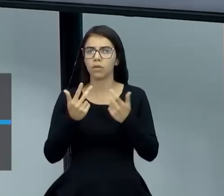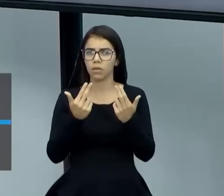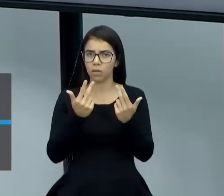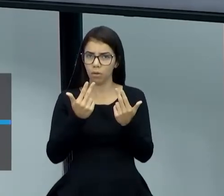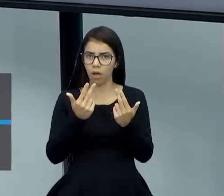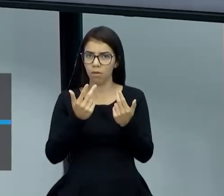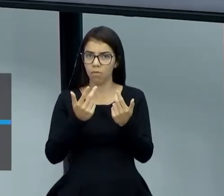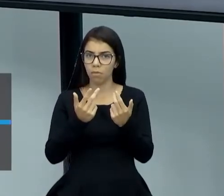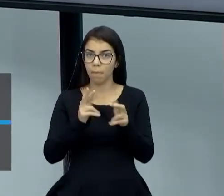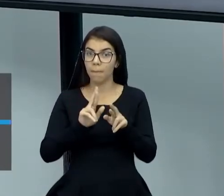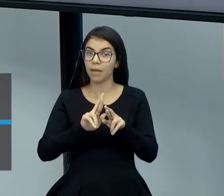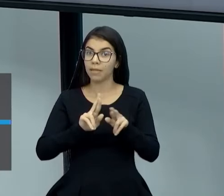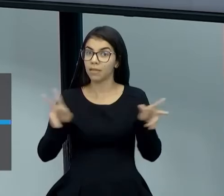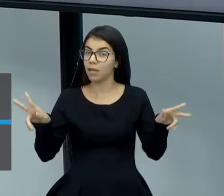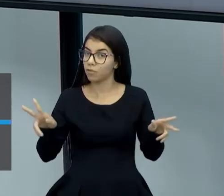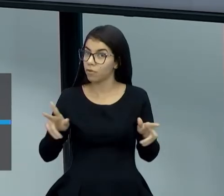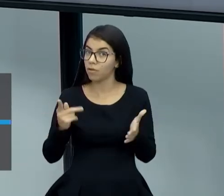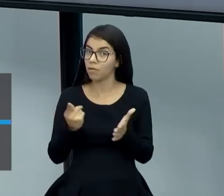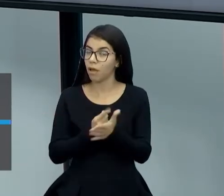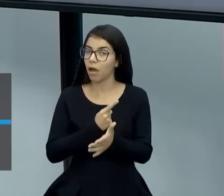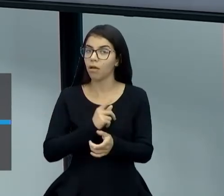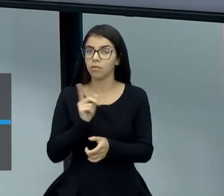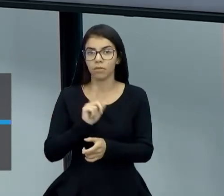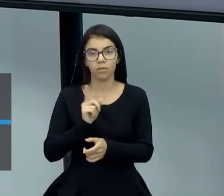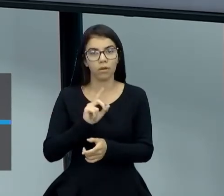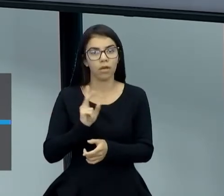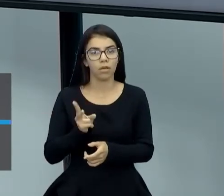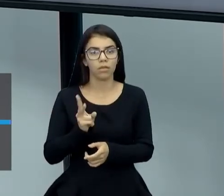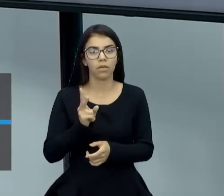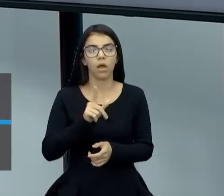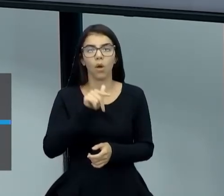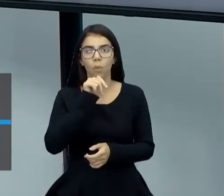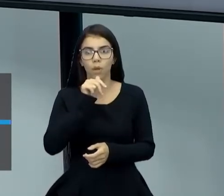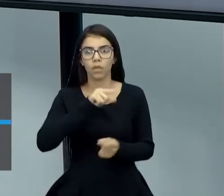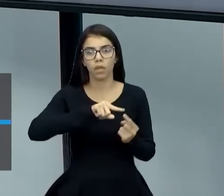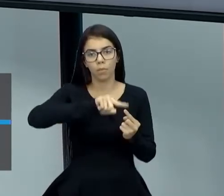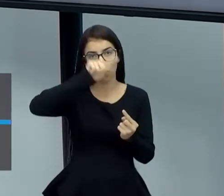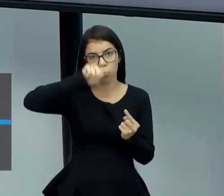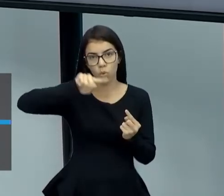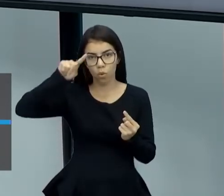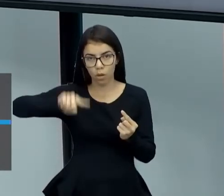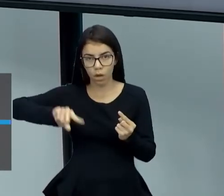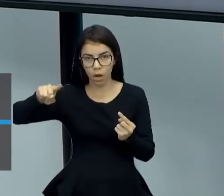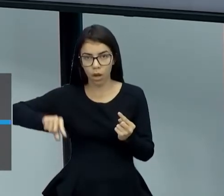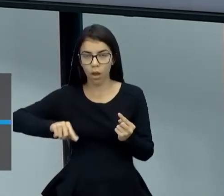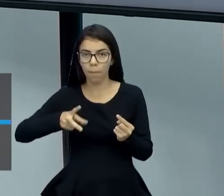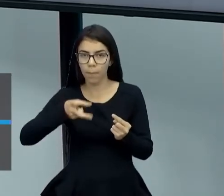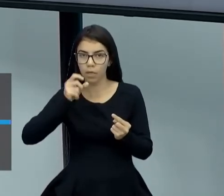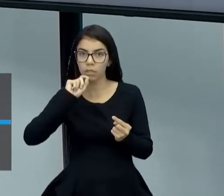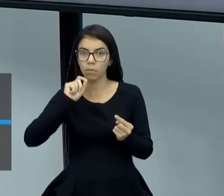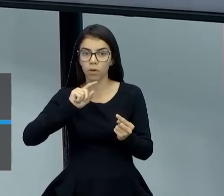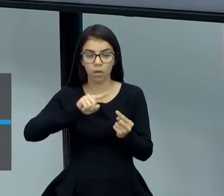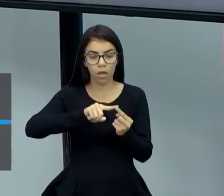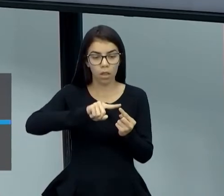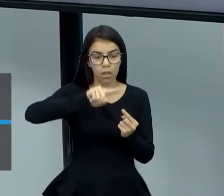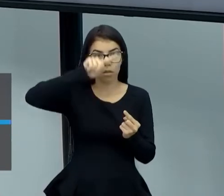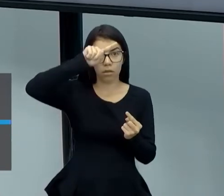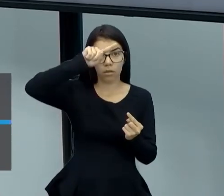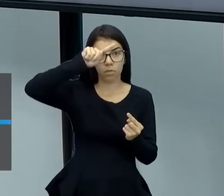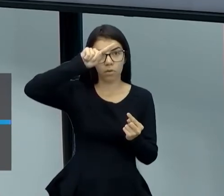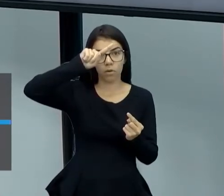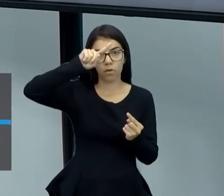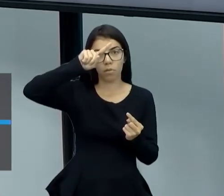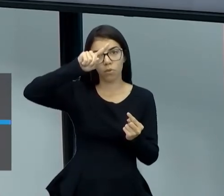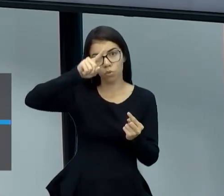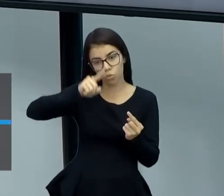que não é verdade, tá? Vocês podem ver que no gráfico ele começa lá em cima, aí ele desce, depois